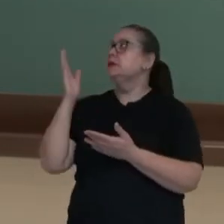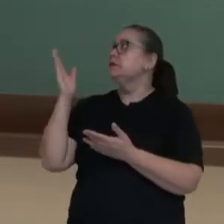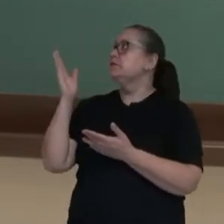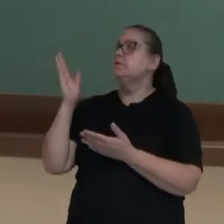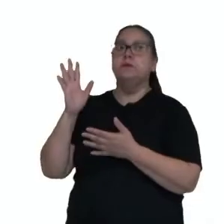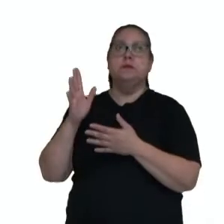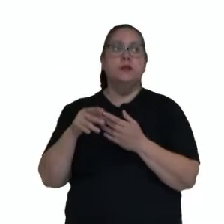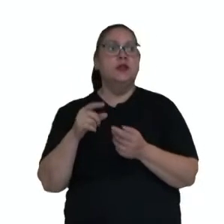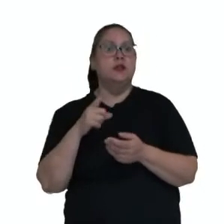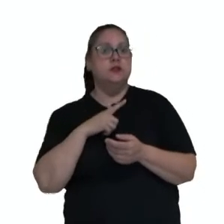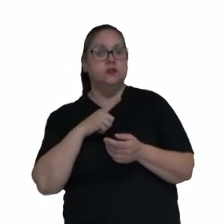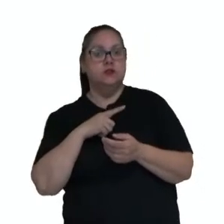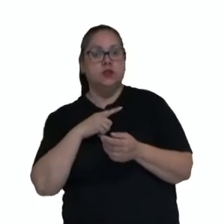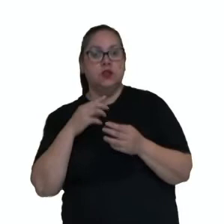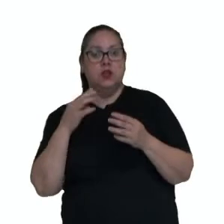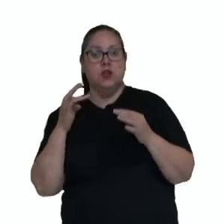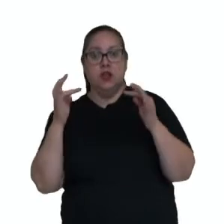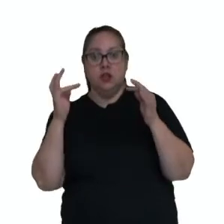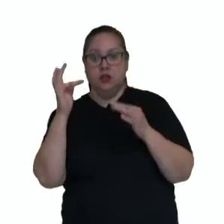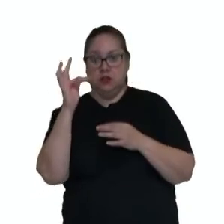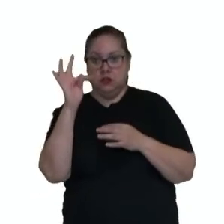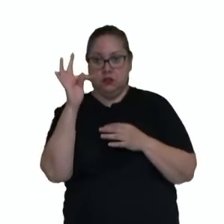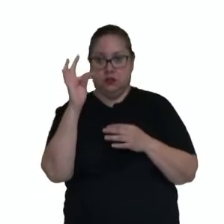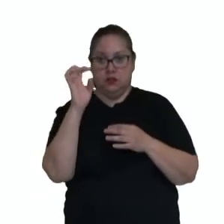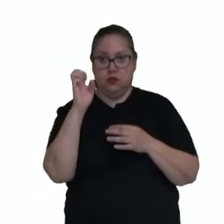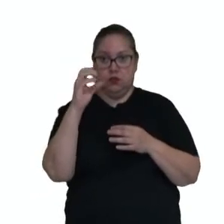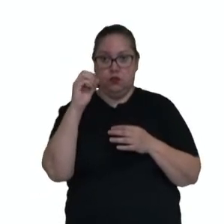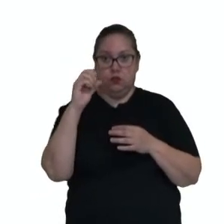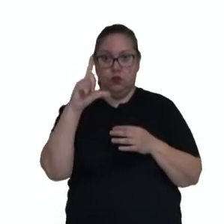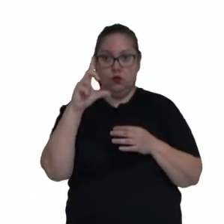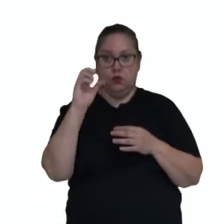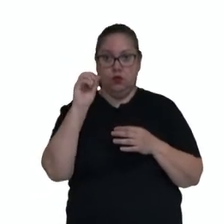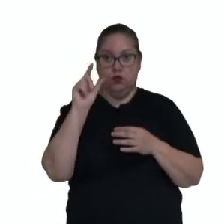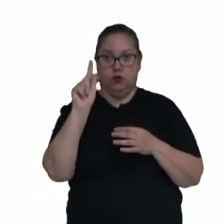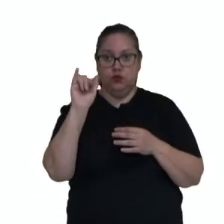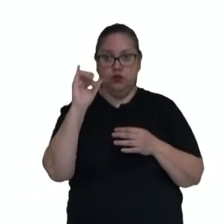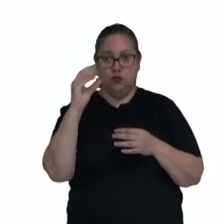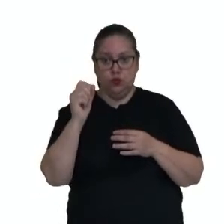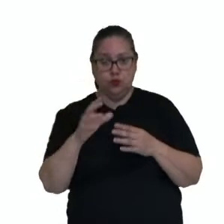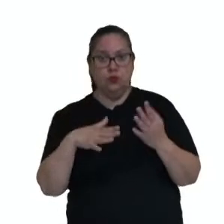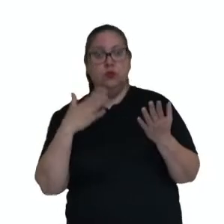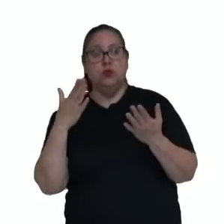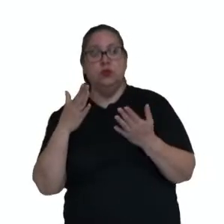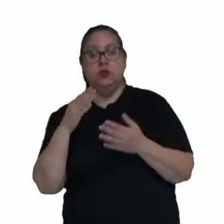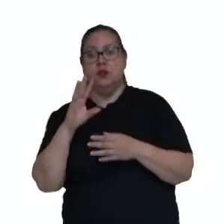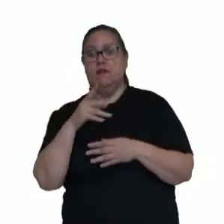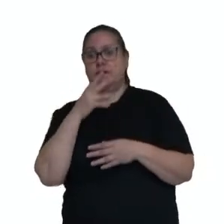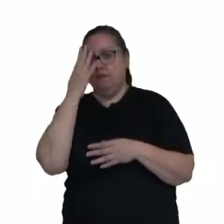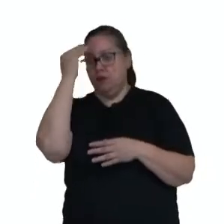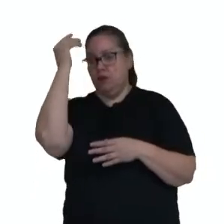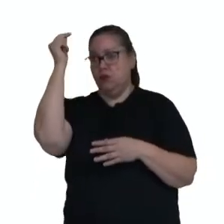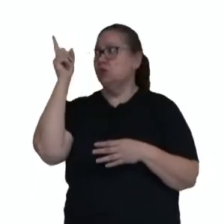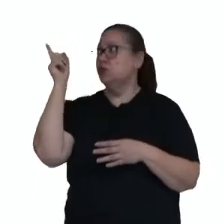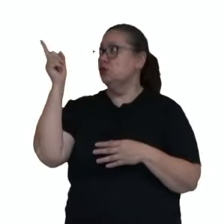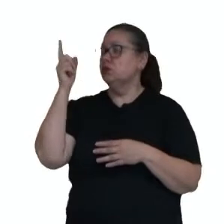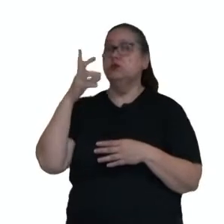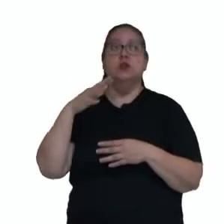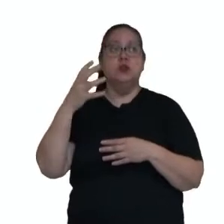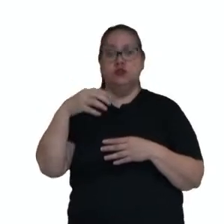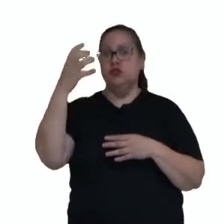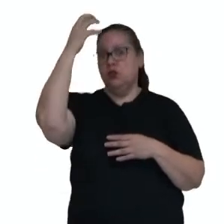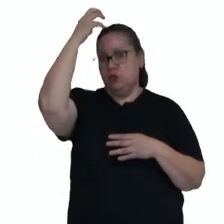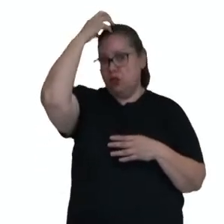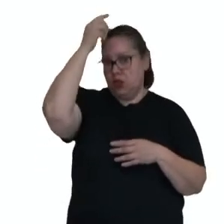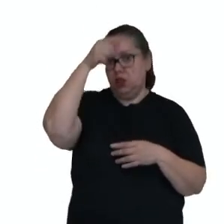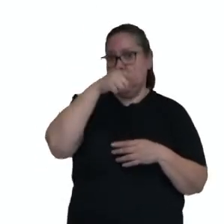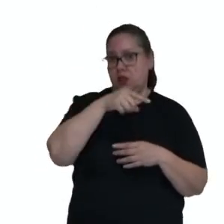Também havia debates teológicos interreligiosos, como o famoso Disputatio de Barcelona. O rei Jaime de